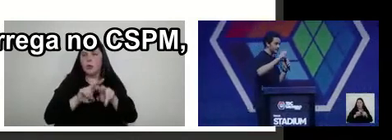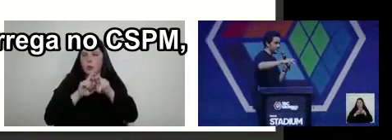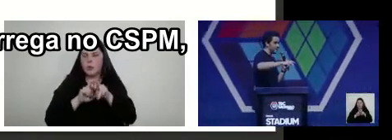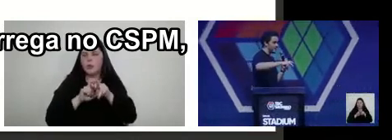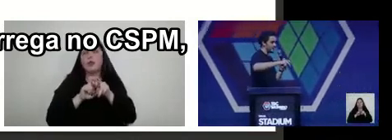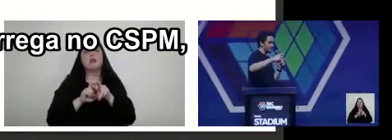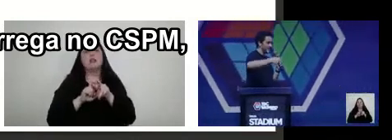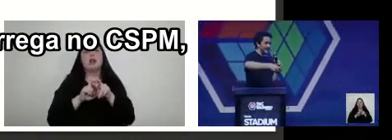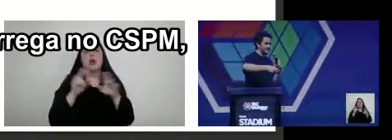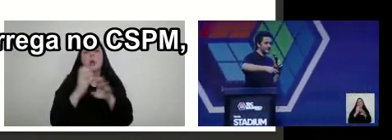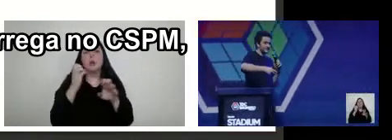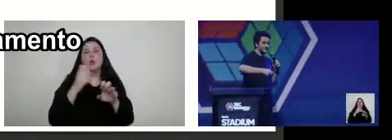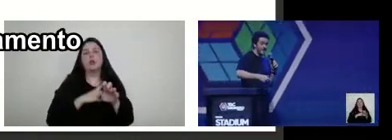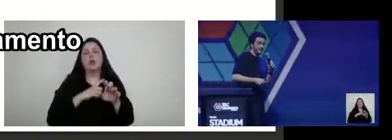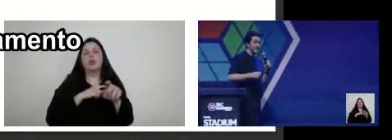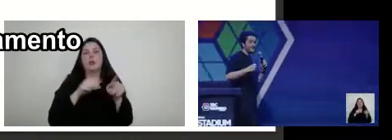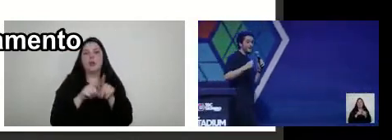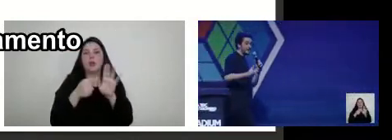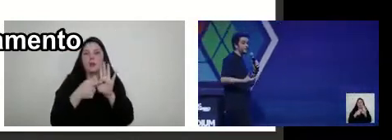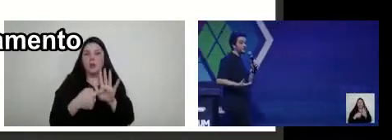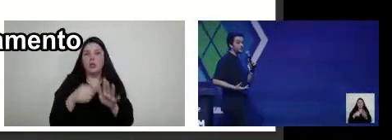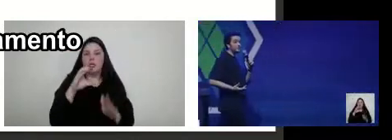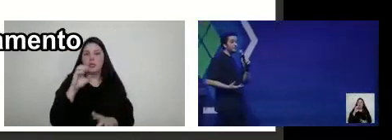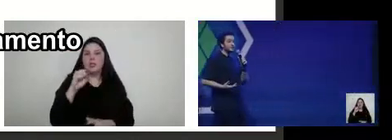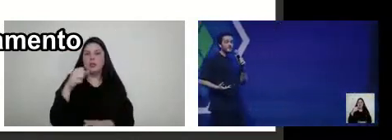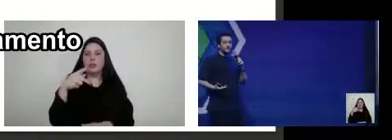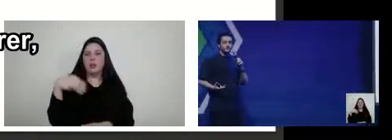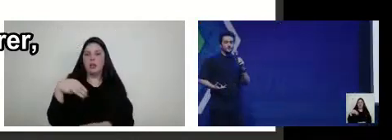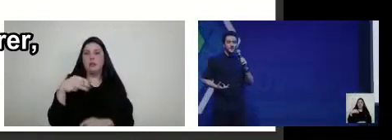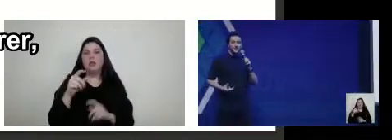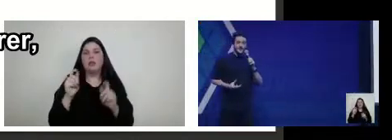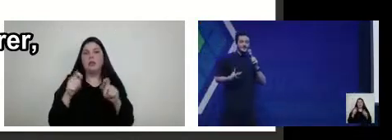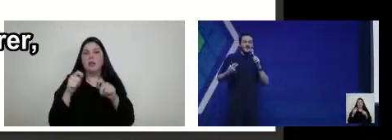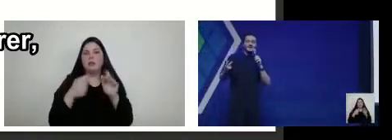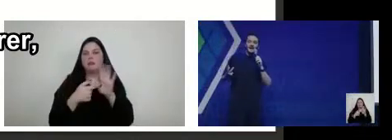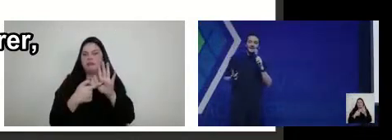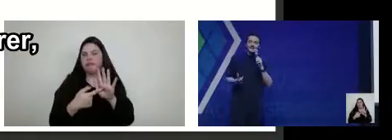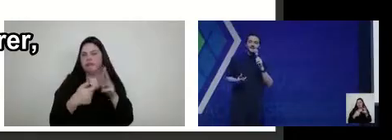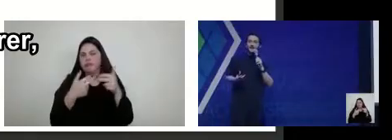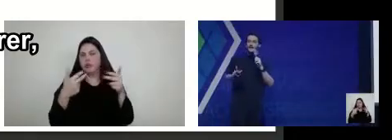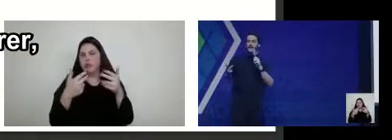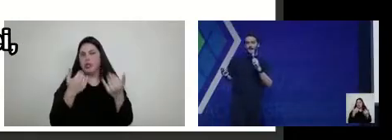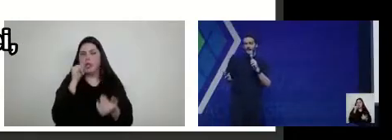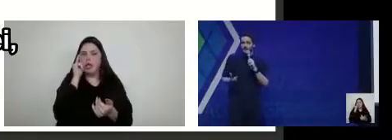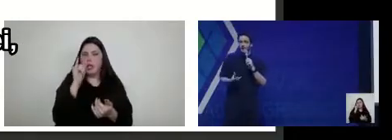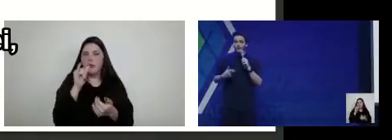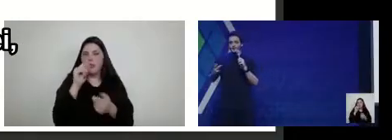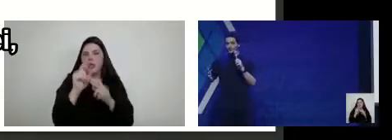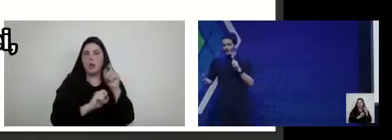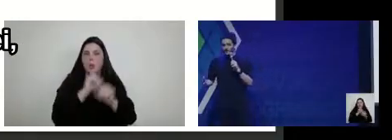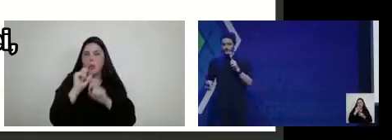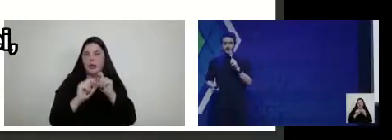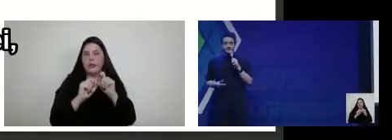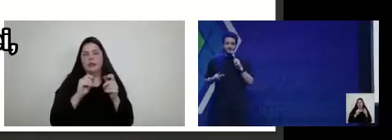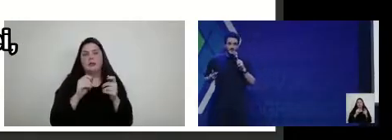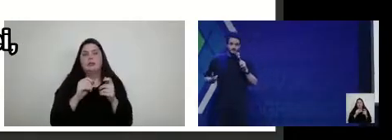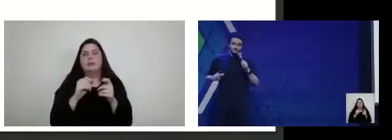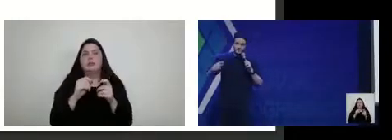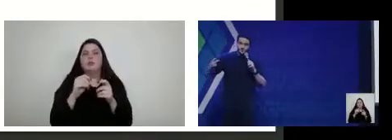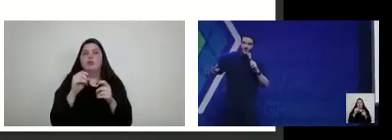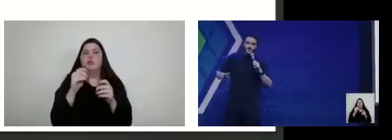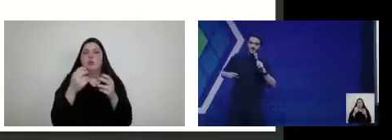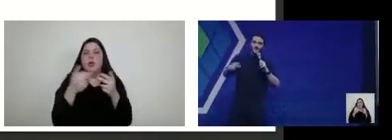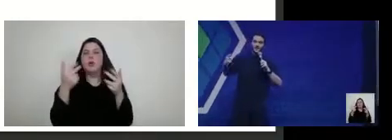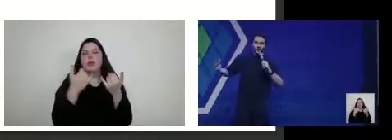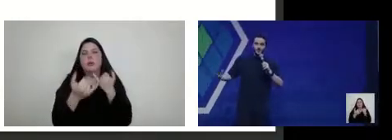receita que você coloca, que você carrega no CSPM, aquilo pode gerar um apontamento. Para evitar que, sem querer, um storage que,